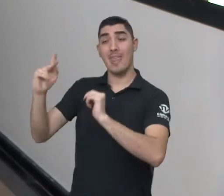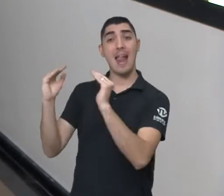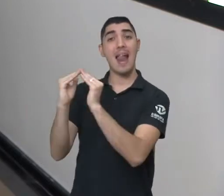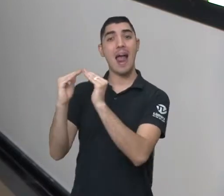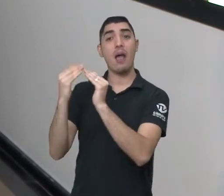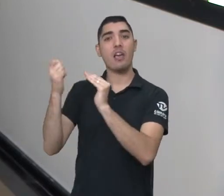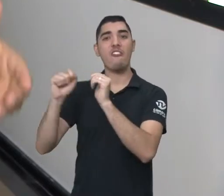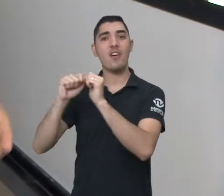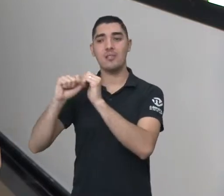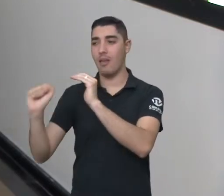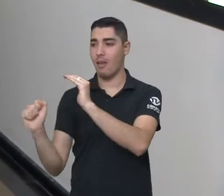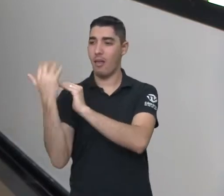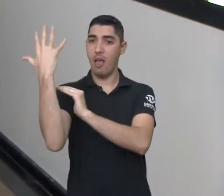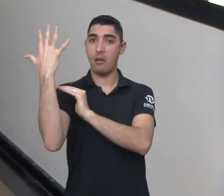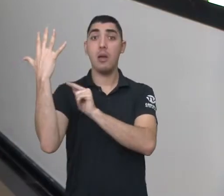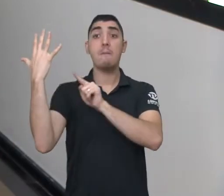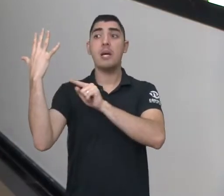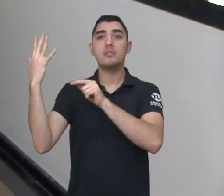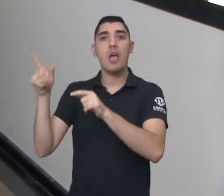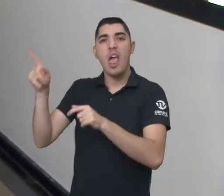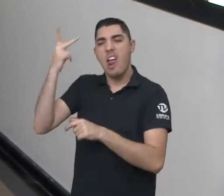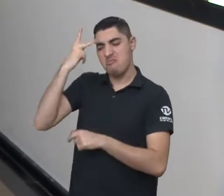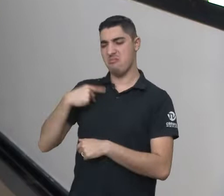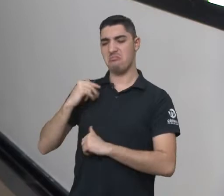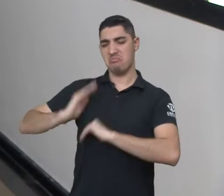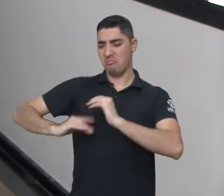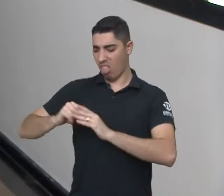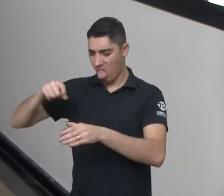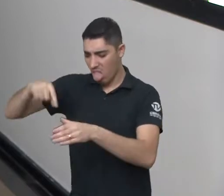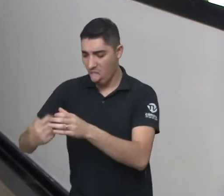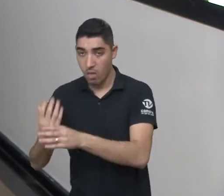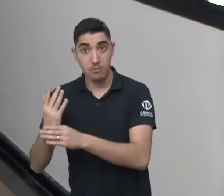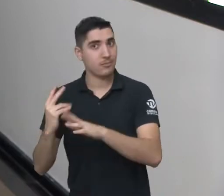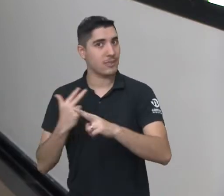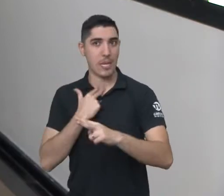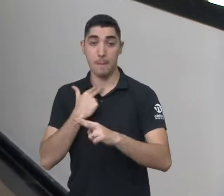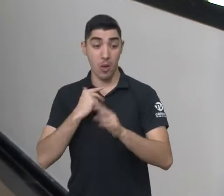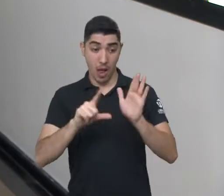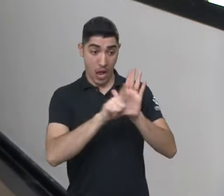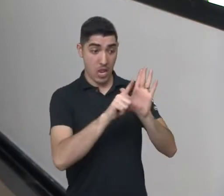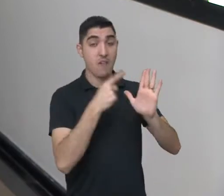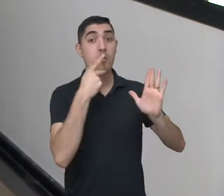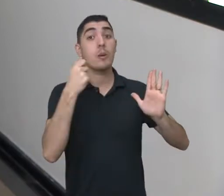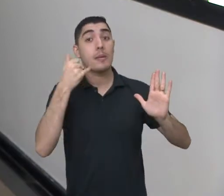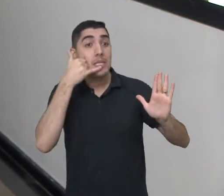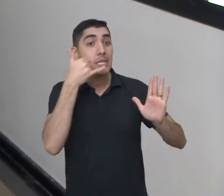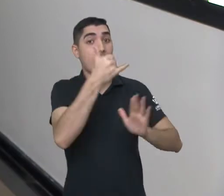plantar uma árvore na porta da casa dela e elas plantam sem nenhuma orientação. Isso não pode. A lei diz que